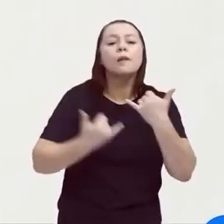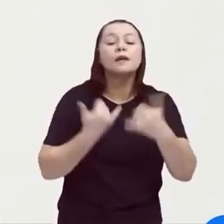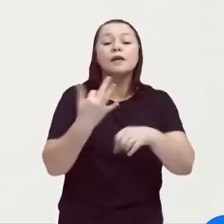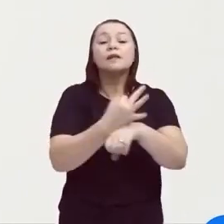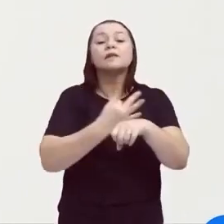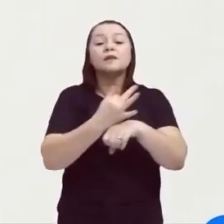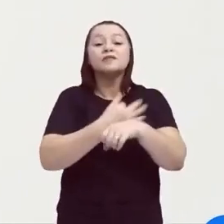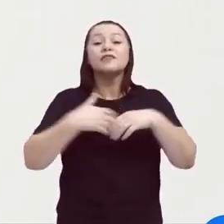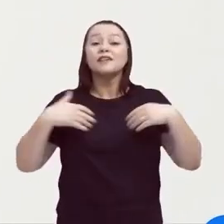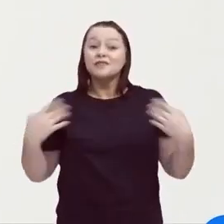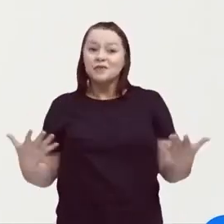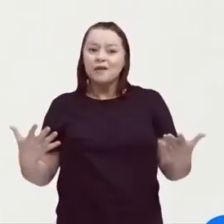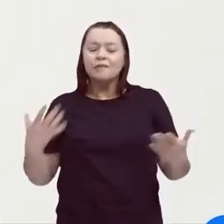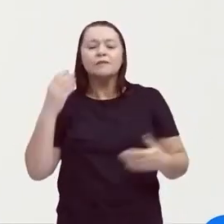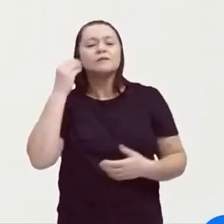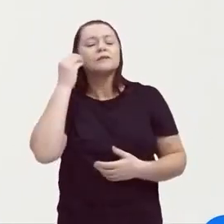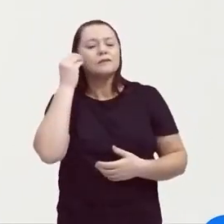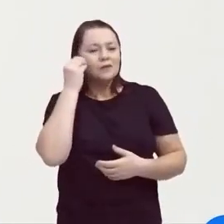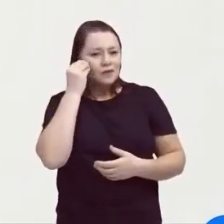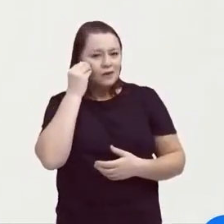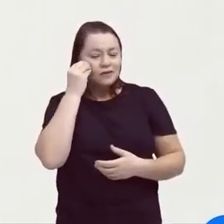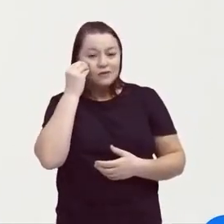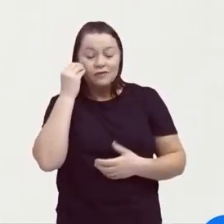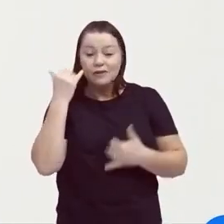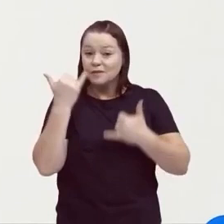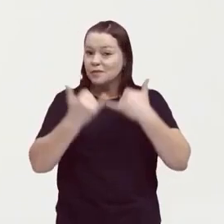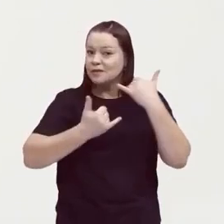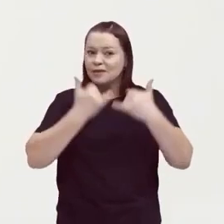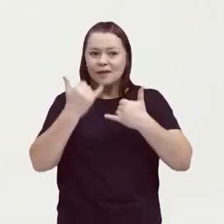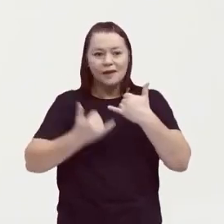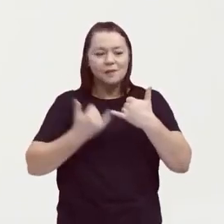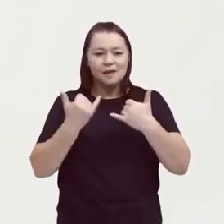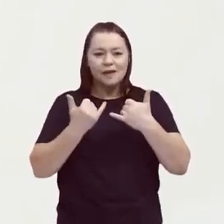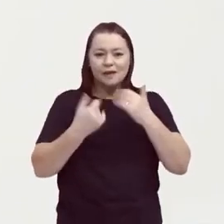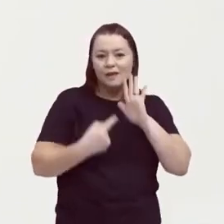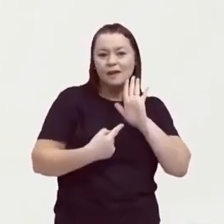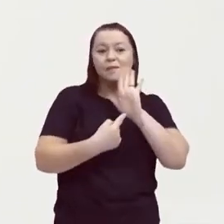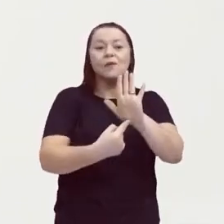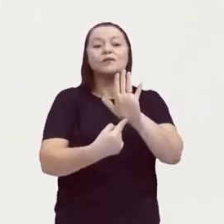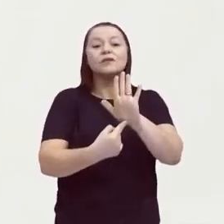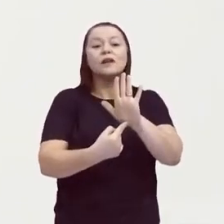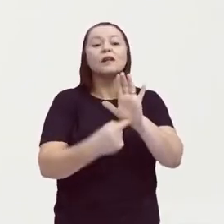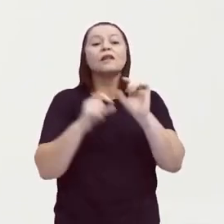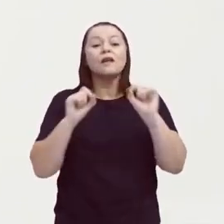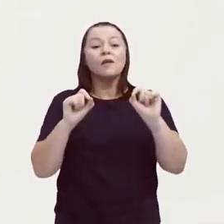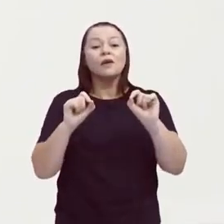férias? Então, nós vimos o quê? Que a brincadeira prevista é